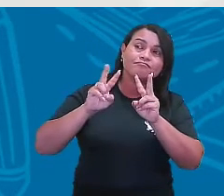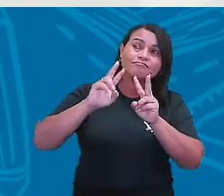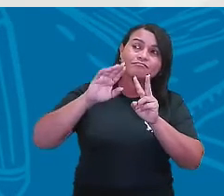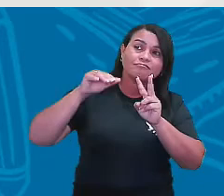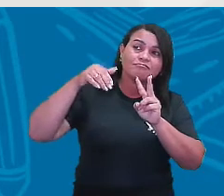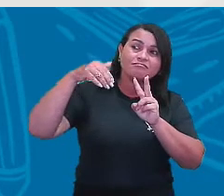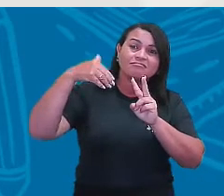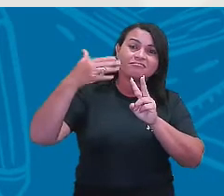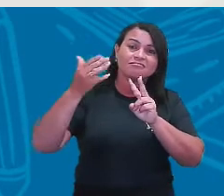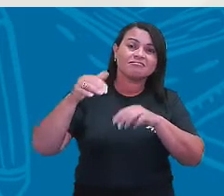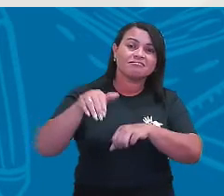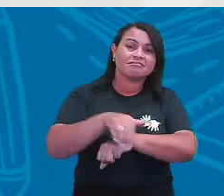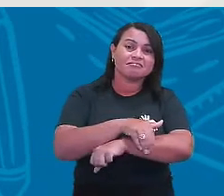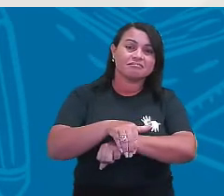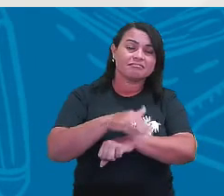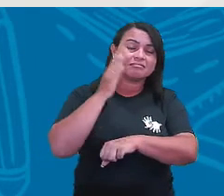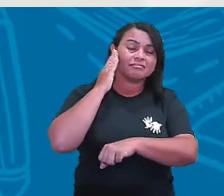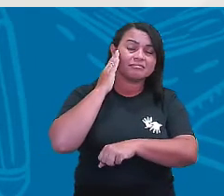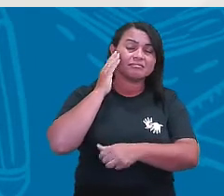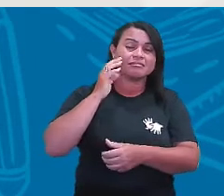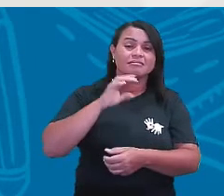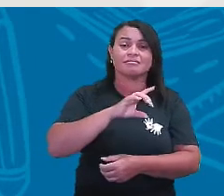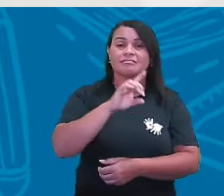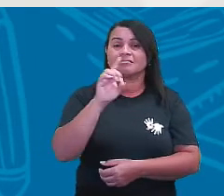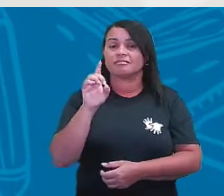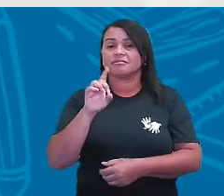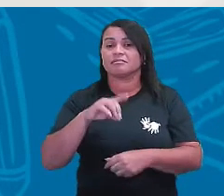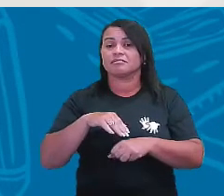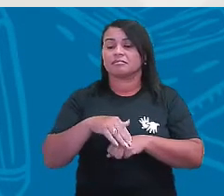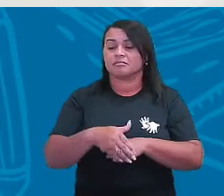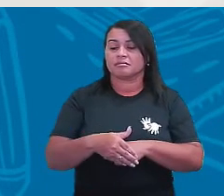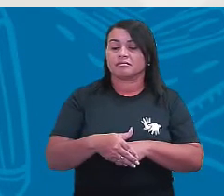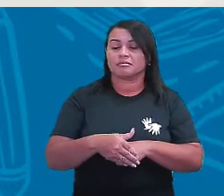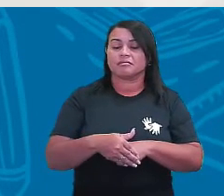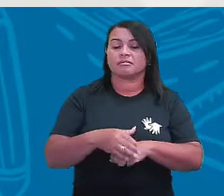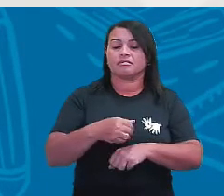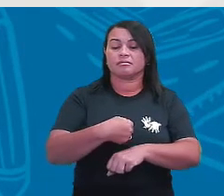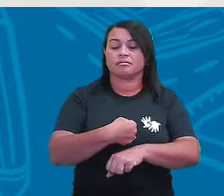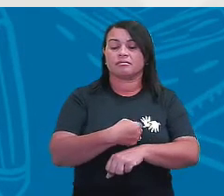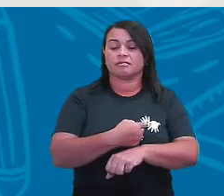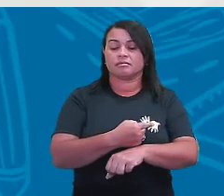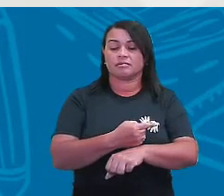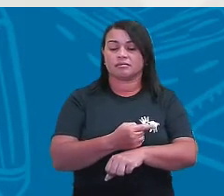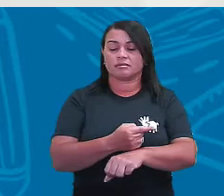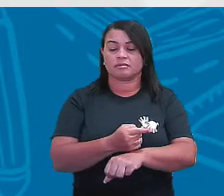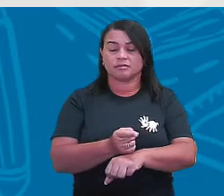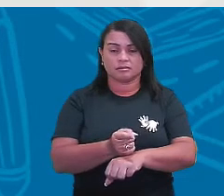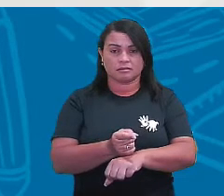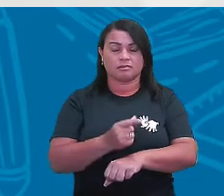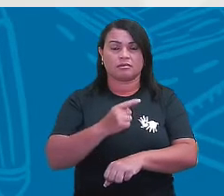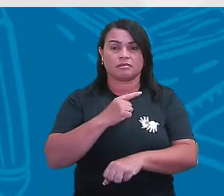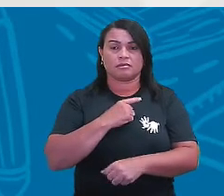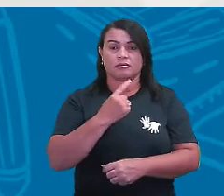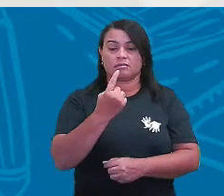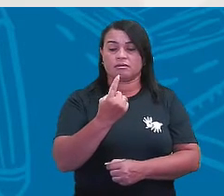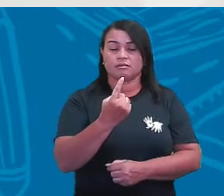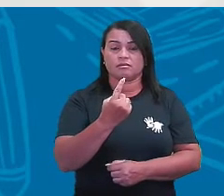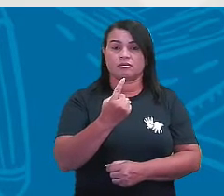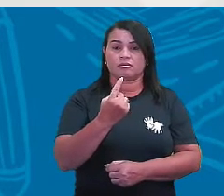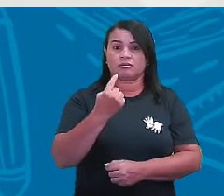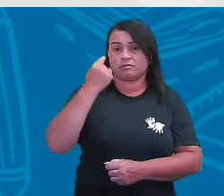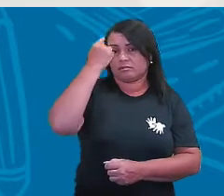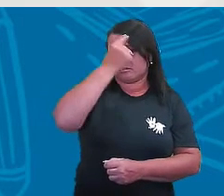bom? Então, no relógio de ponteiro, a gente tem do 1 até o 12,